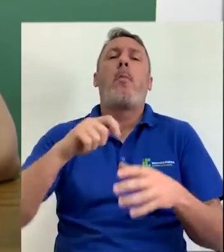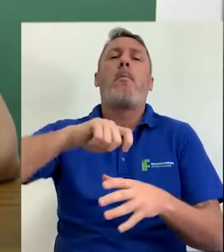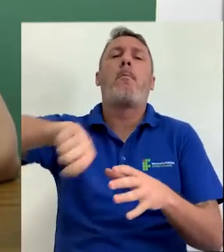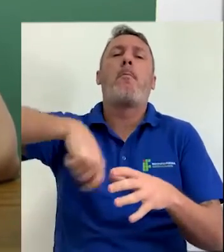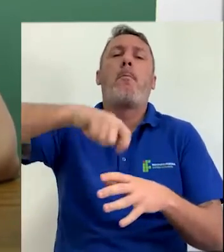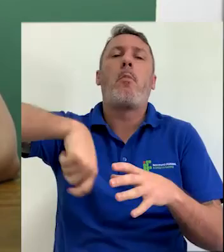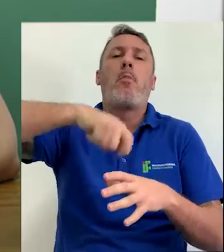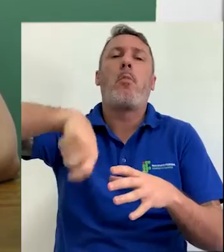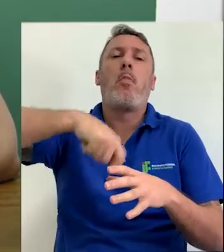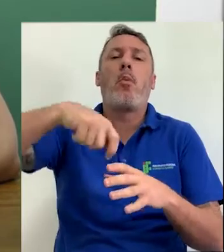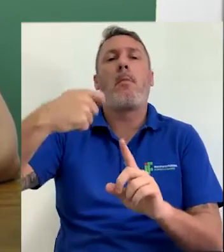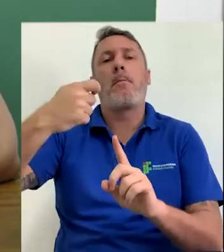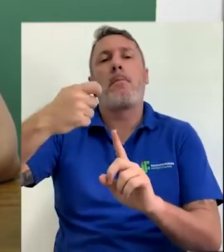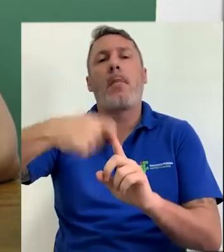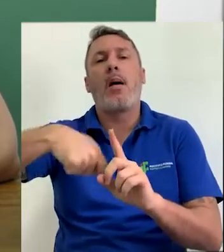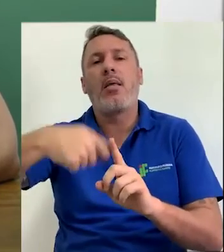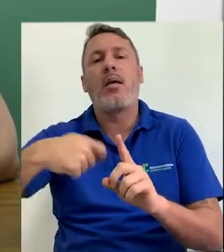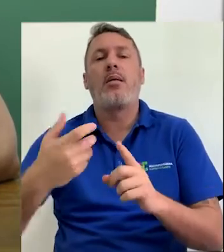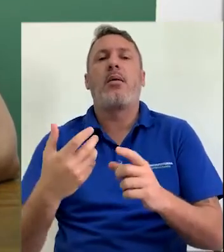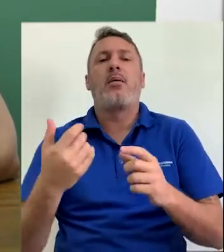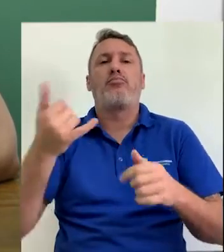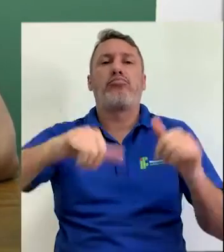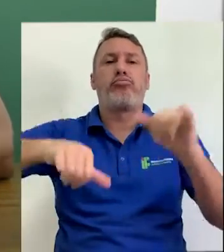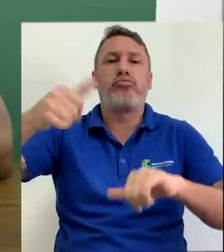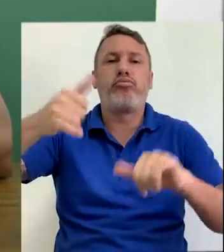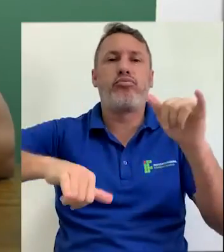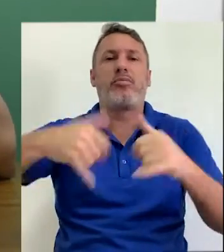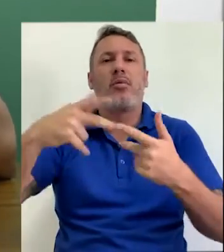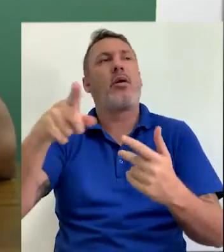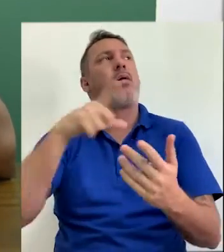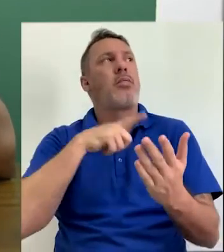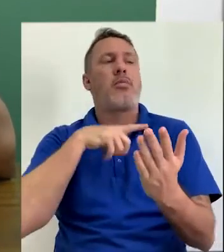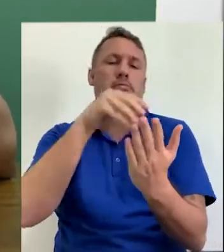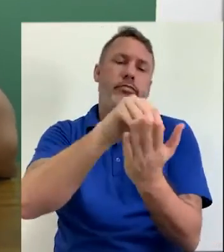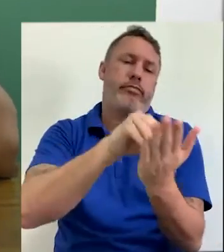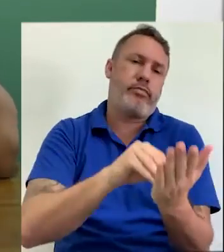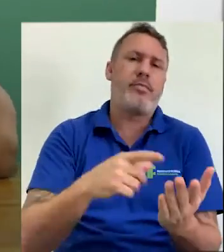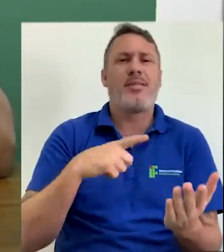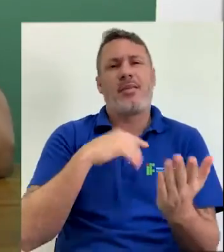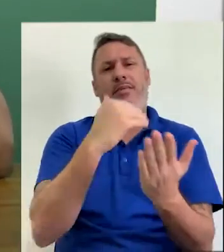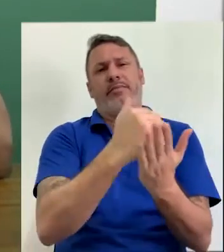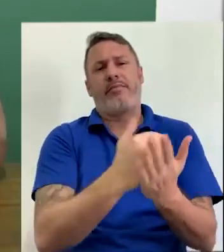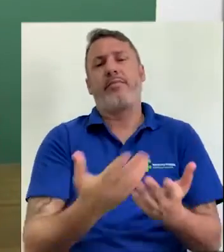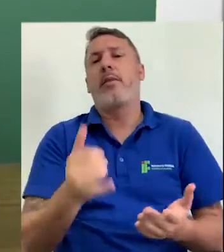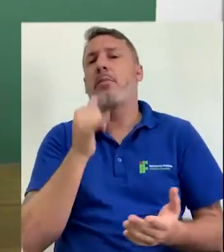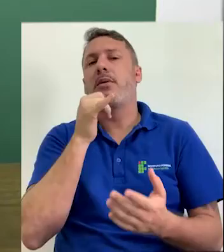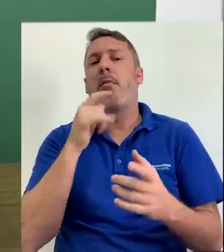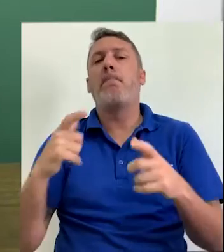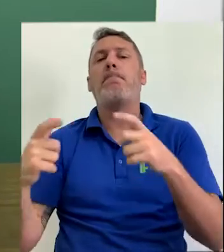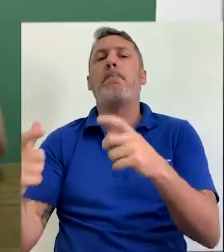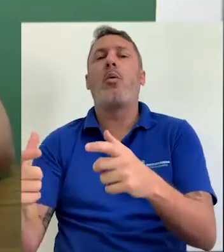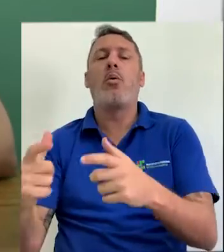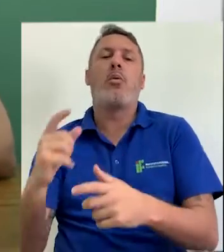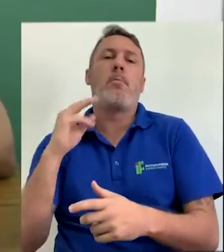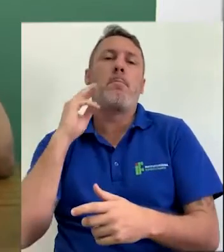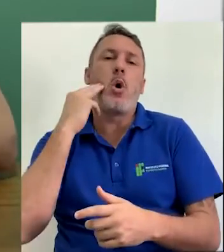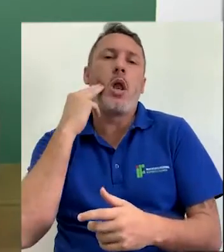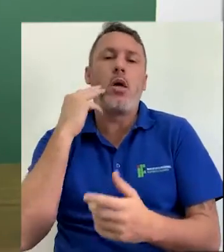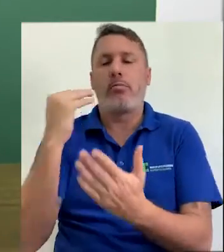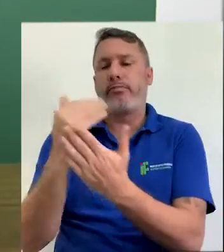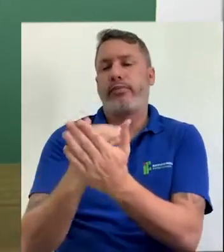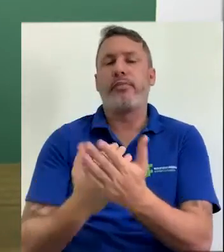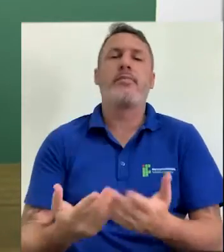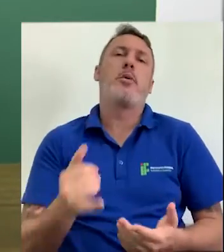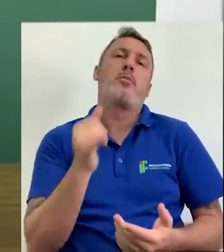o preparo, ingredientes, todo o roteiro, como fazer um bolo de morango, como